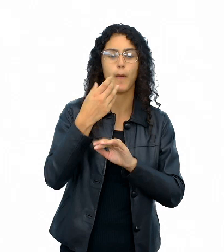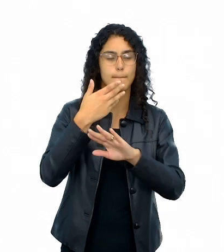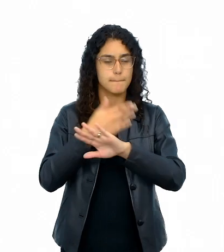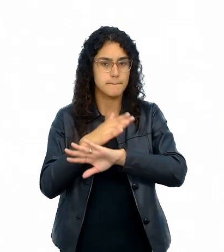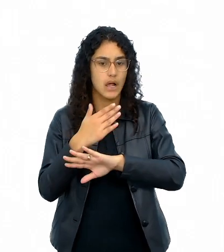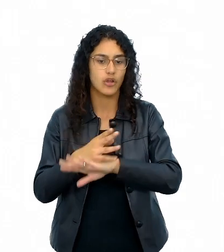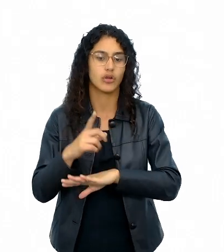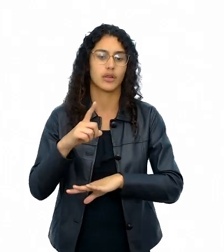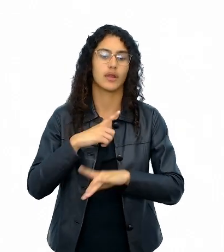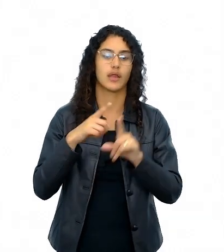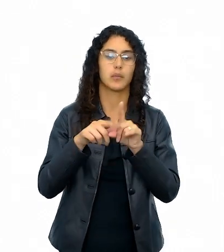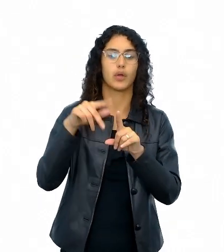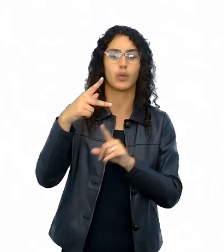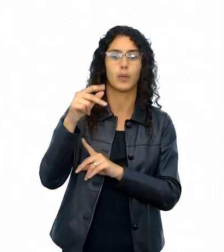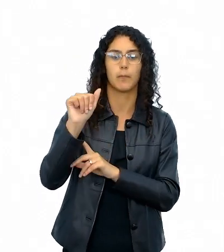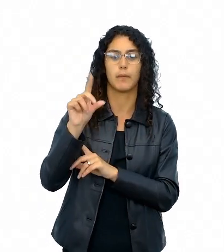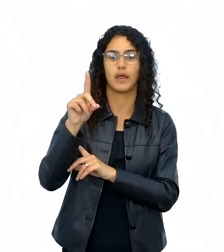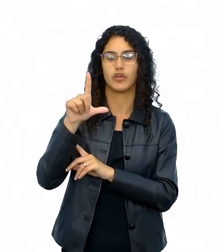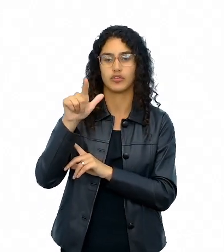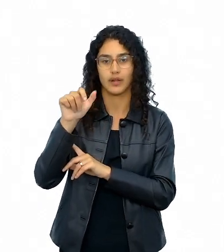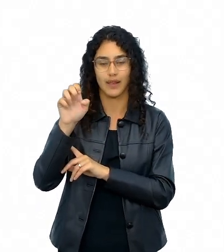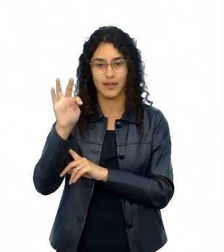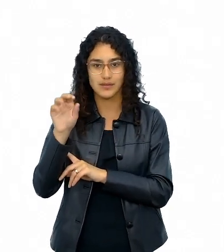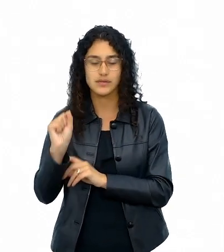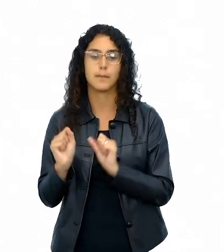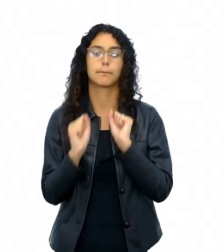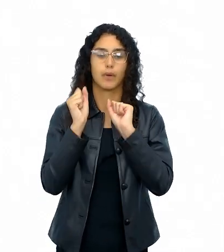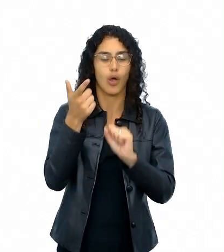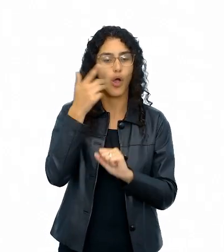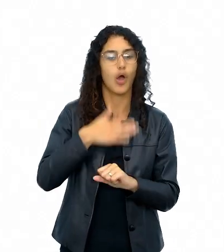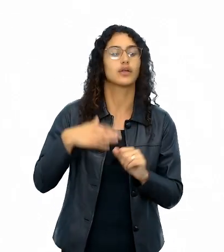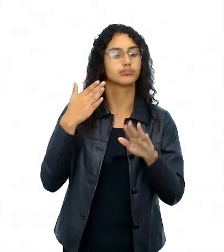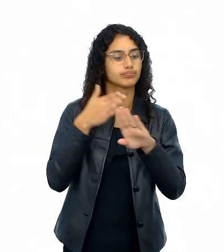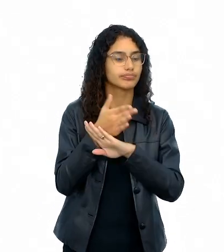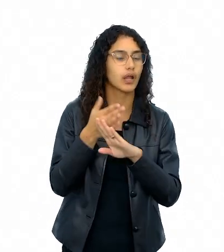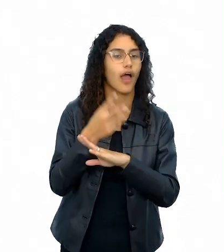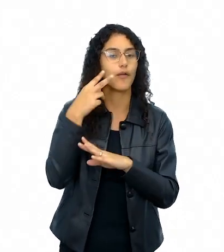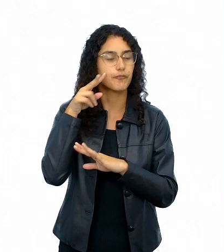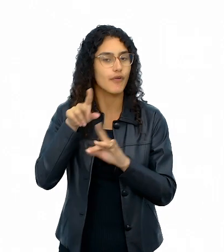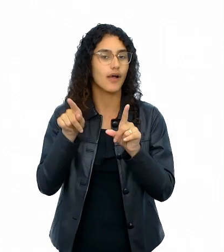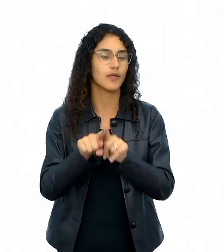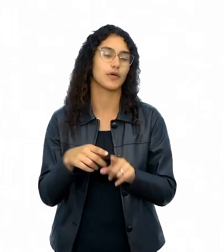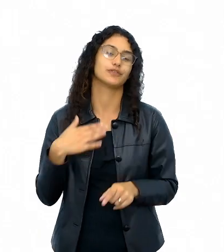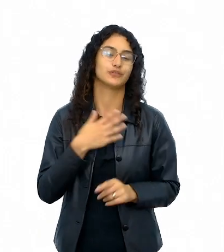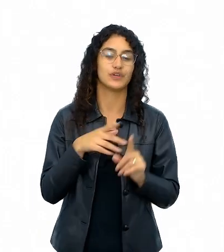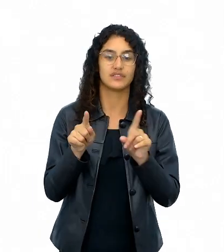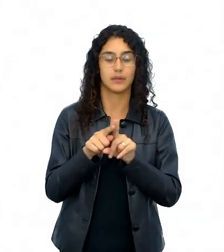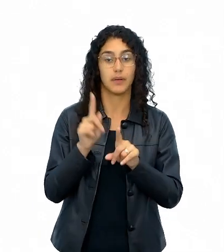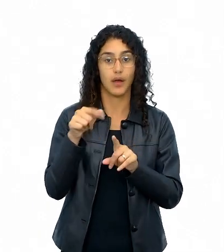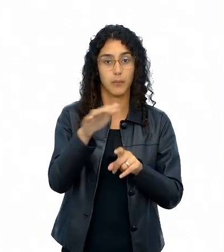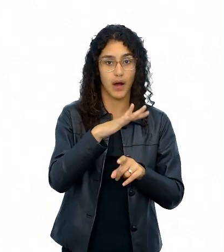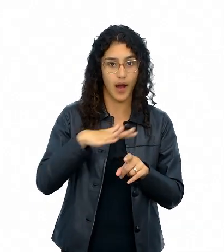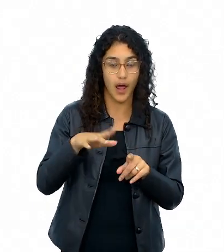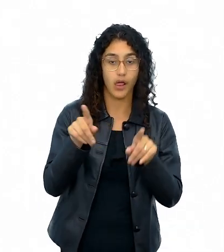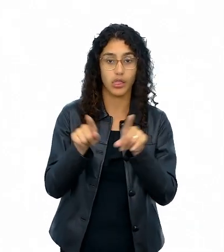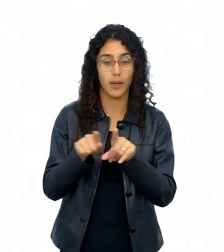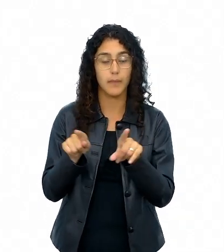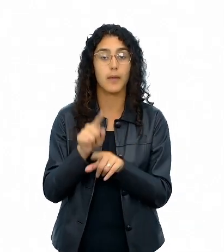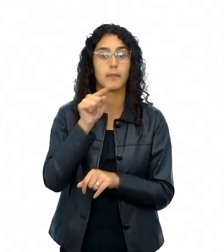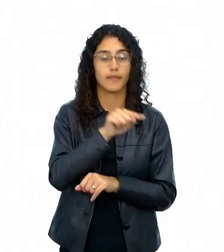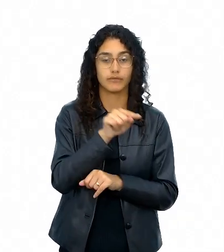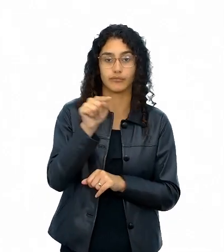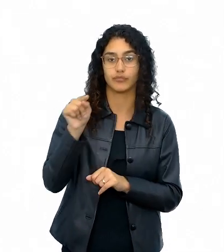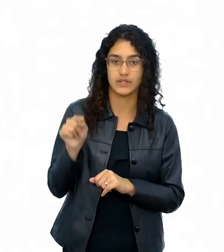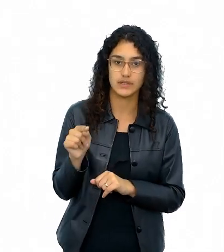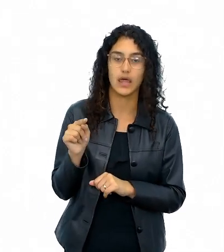práticas nos Padlets, né? A gente gosta muito de ver, a gente está sempre entrando, é muito gostoso. Inclusive, é um espaço também para